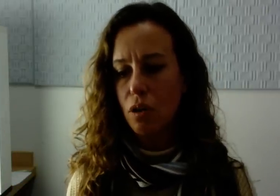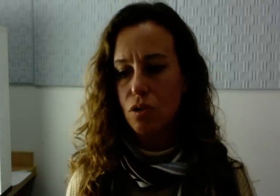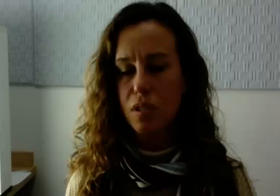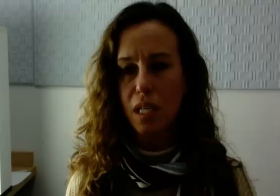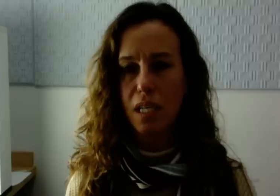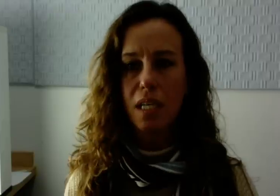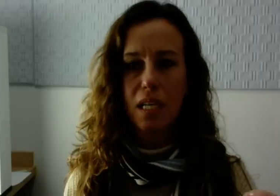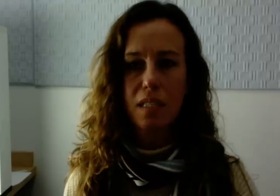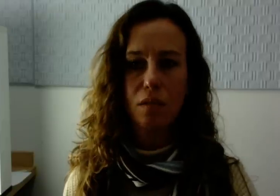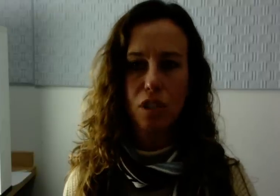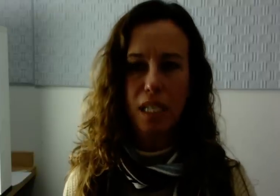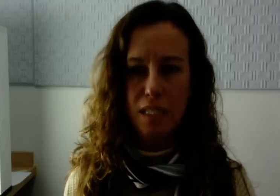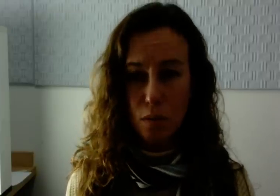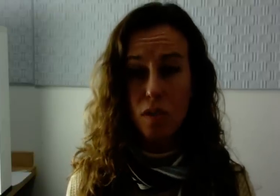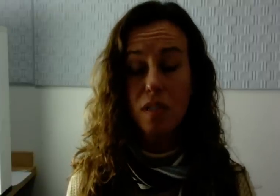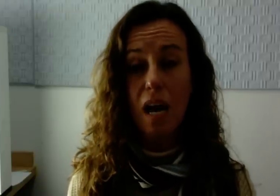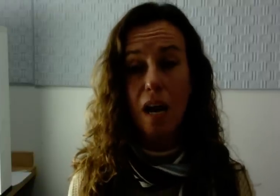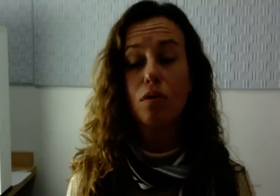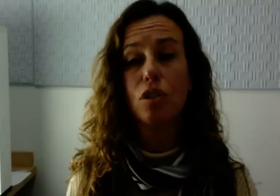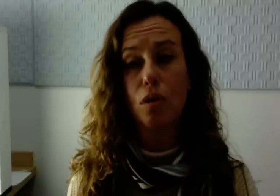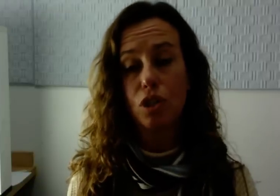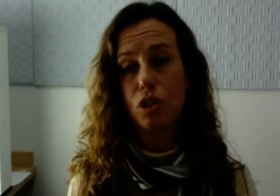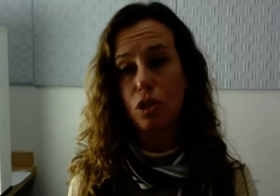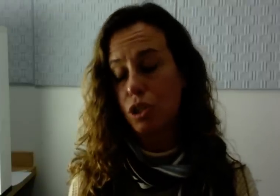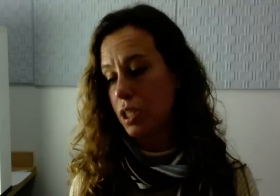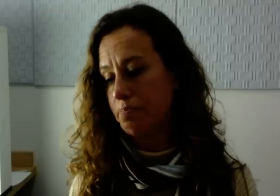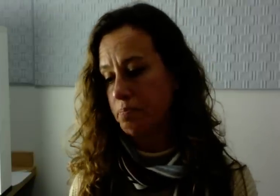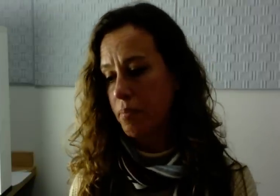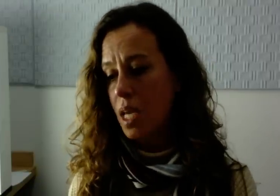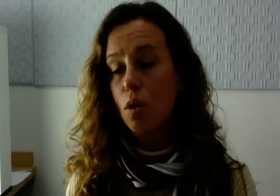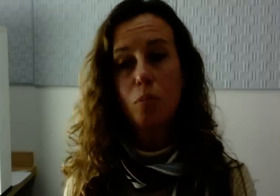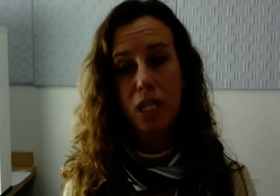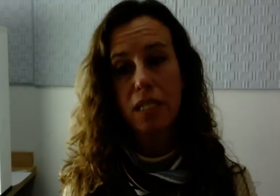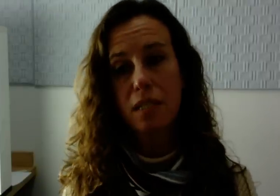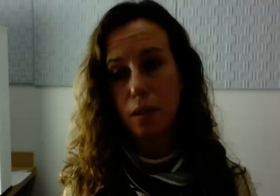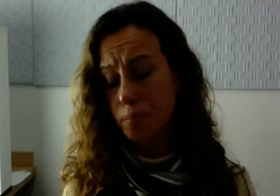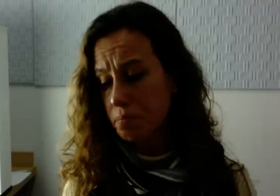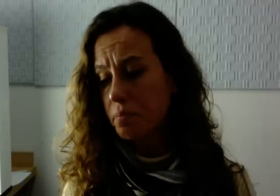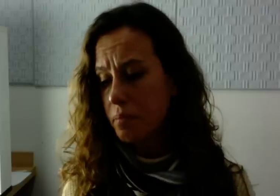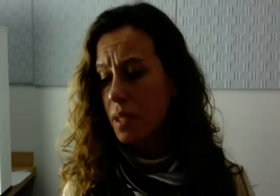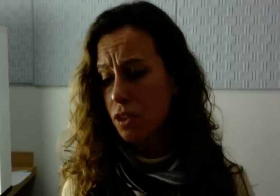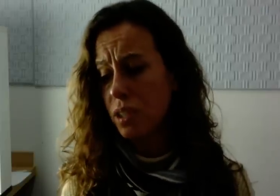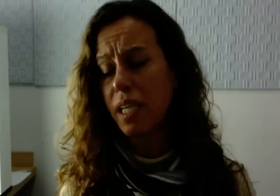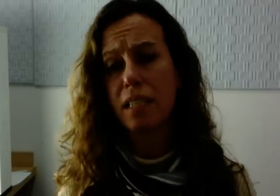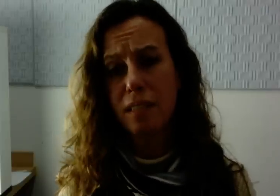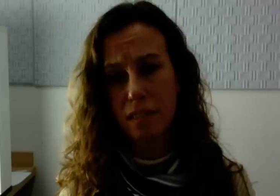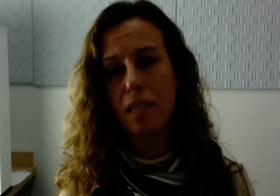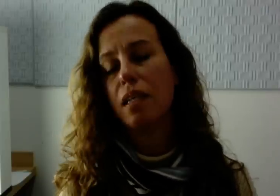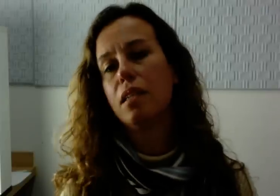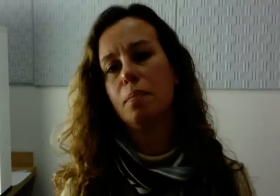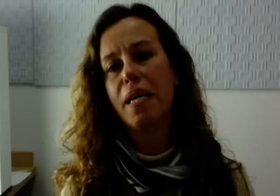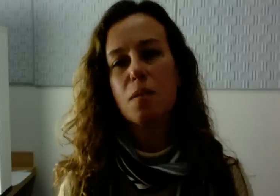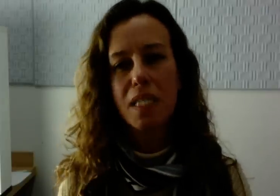diagnóstico seria questão de interação social de de de de comunicação e de interesses